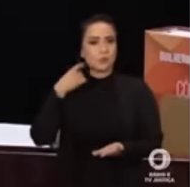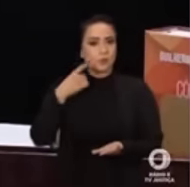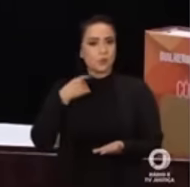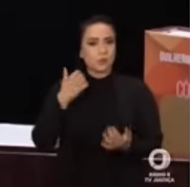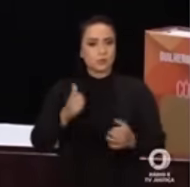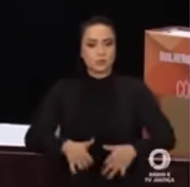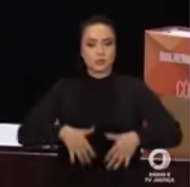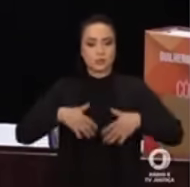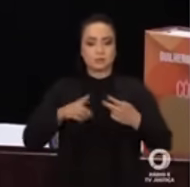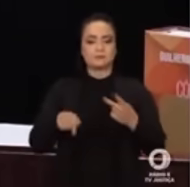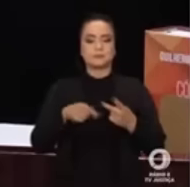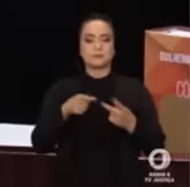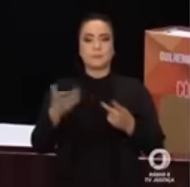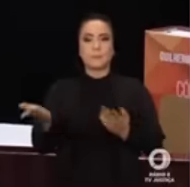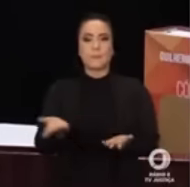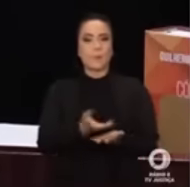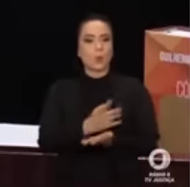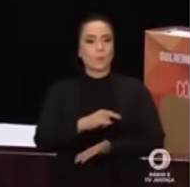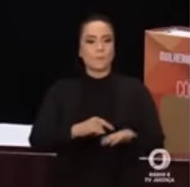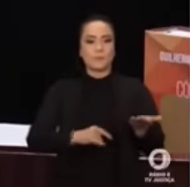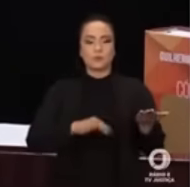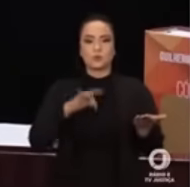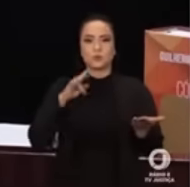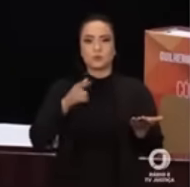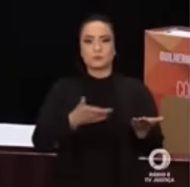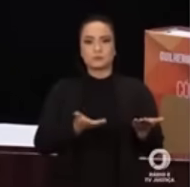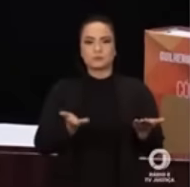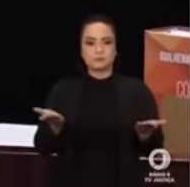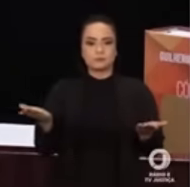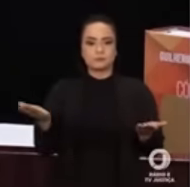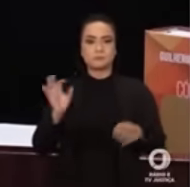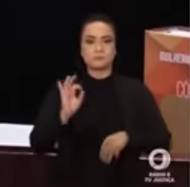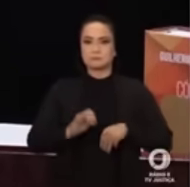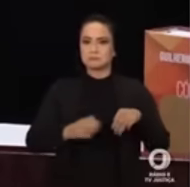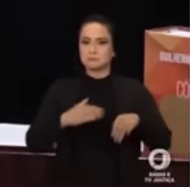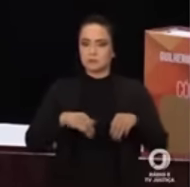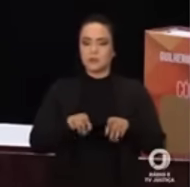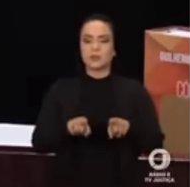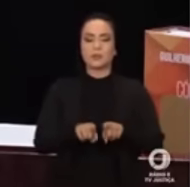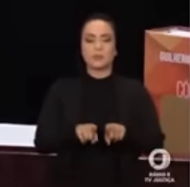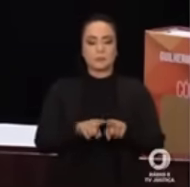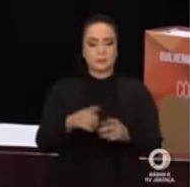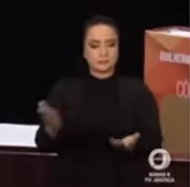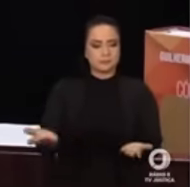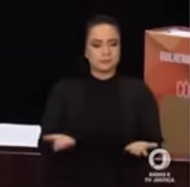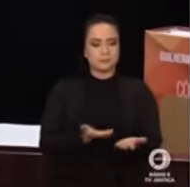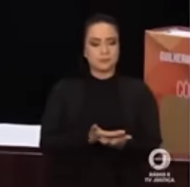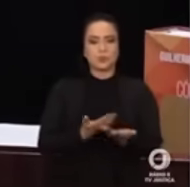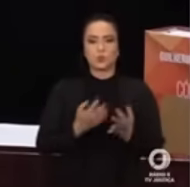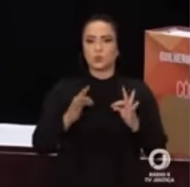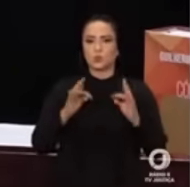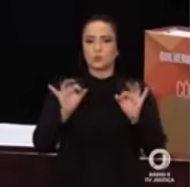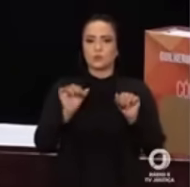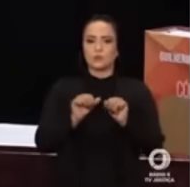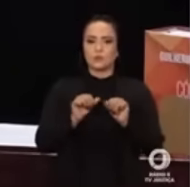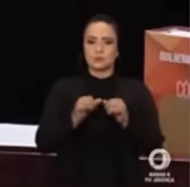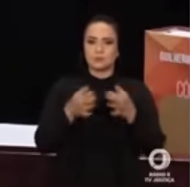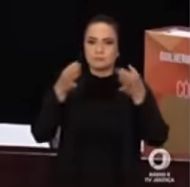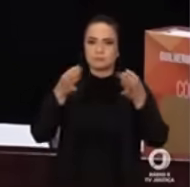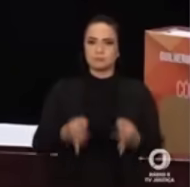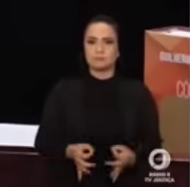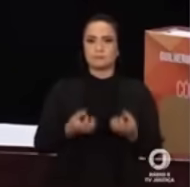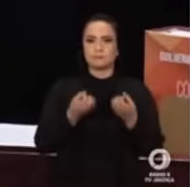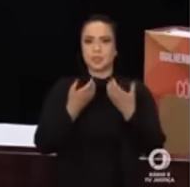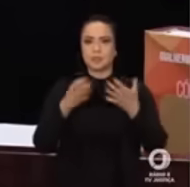em audiência, recebi memoriais, como todos os ministros, todos muito bem feitos, todos muito